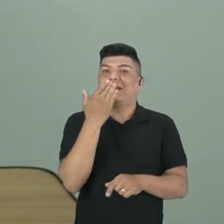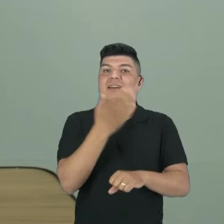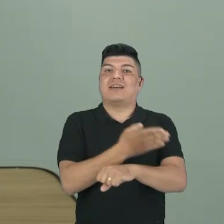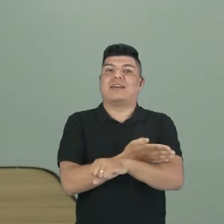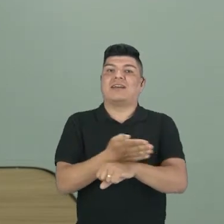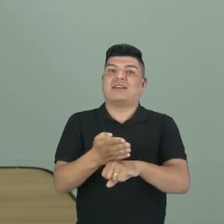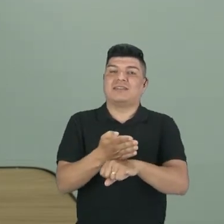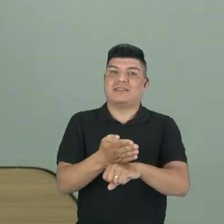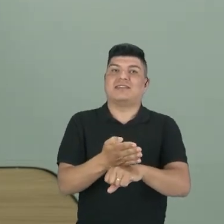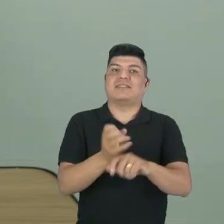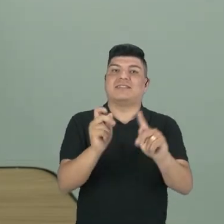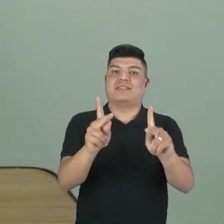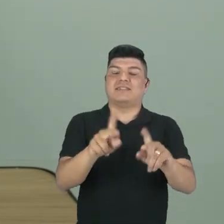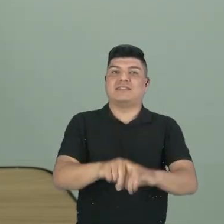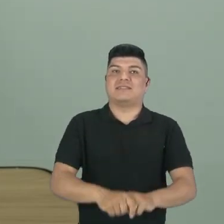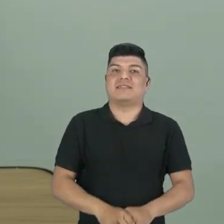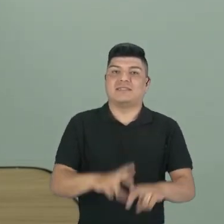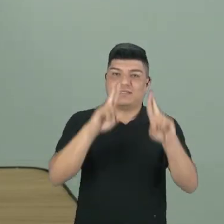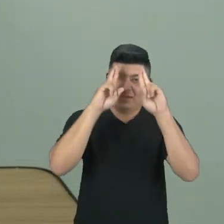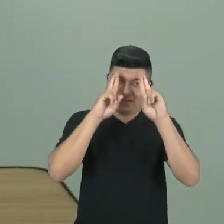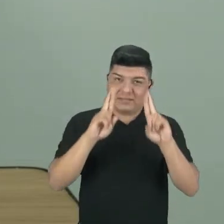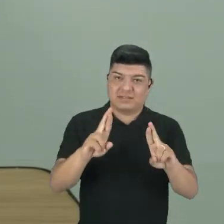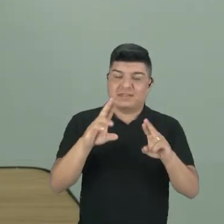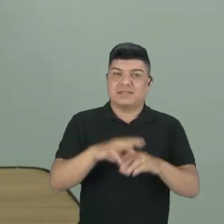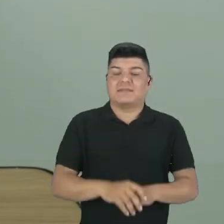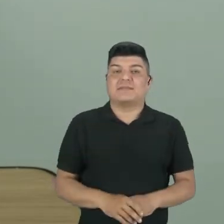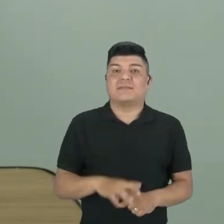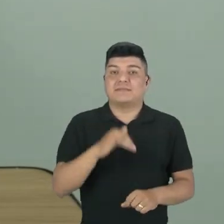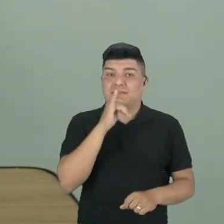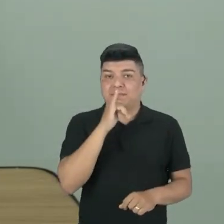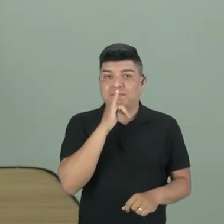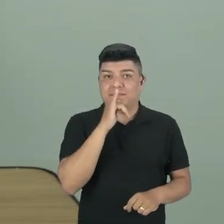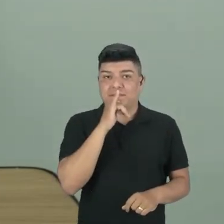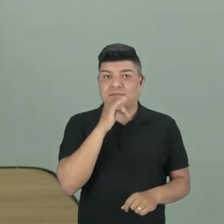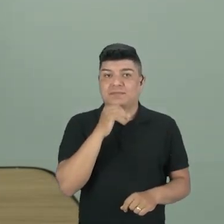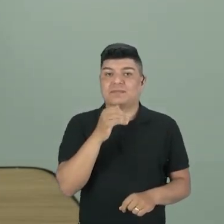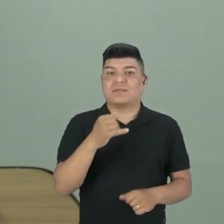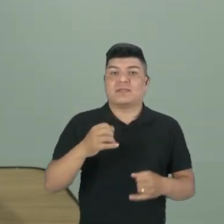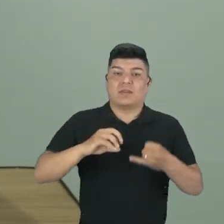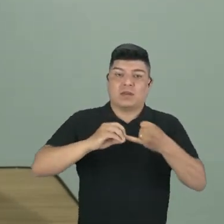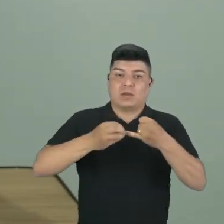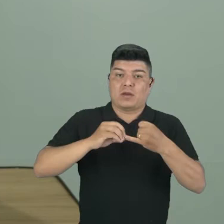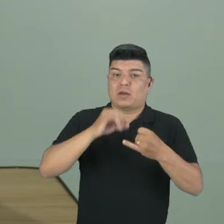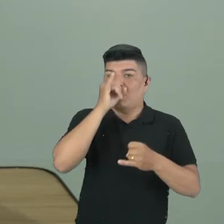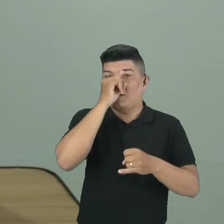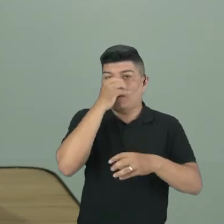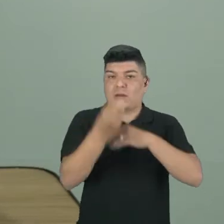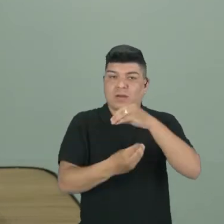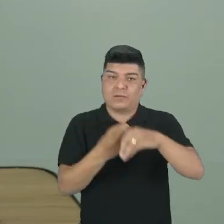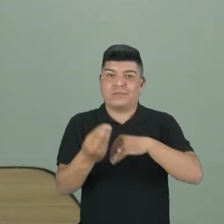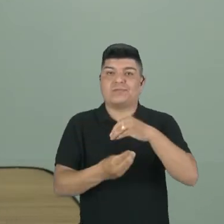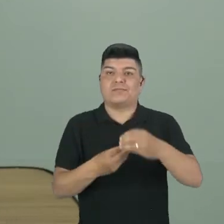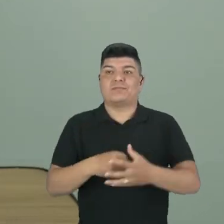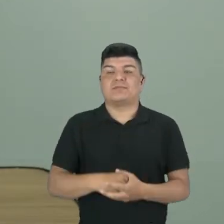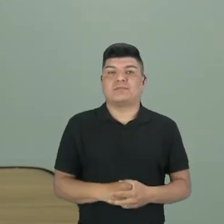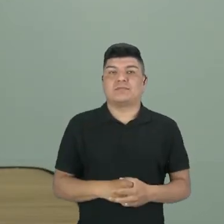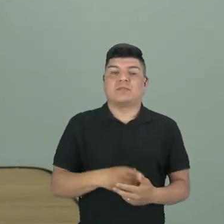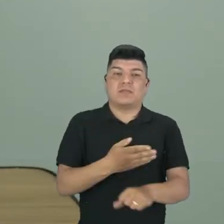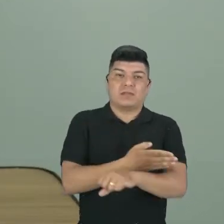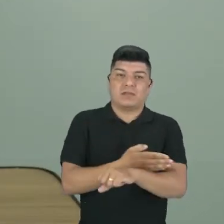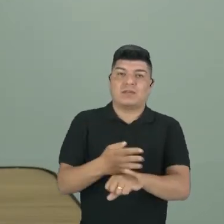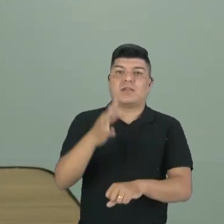costumes, tá bom? Com respeito a eles. Por exemplo, a feijoada vem é um